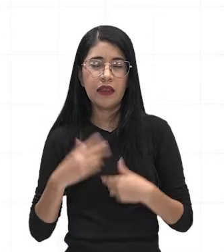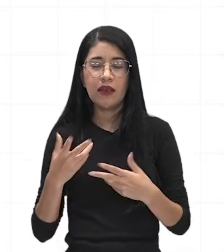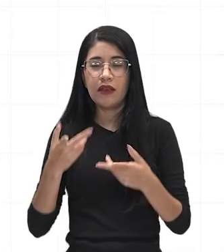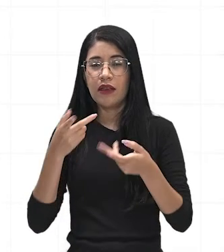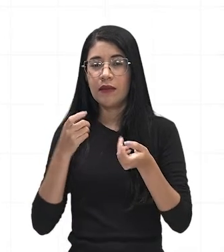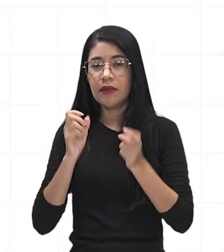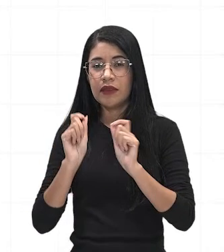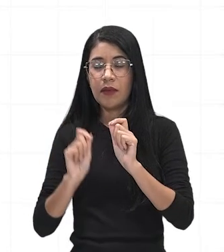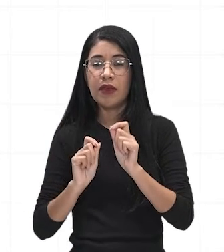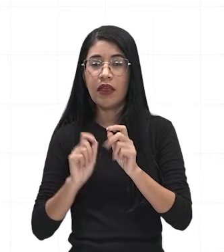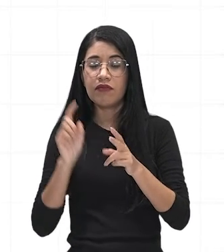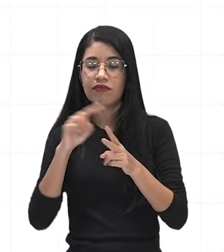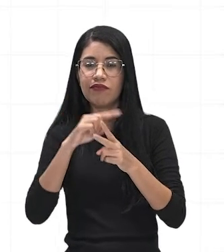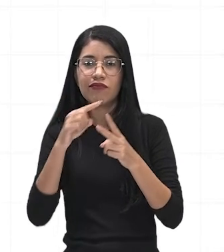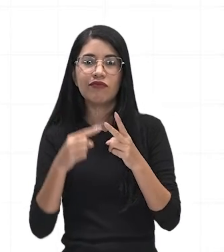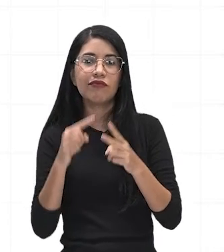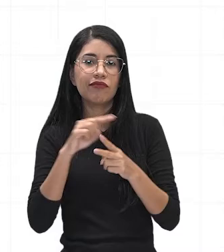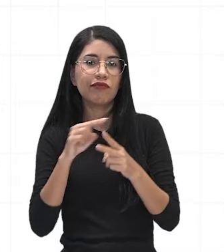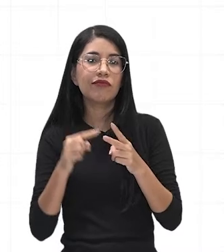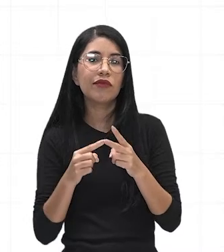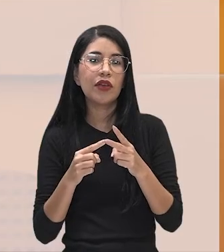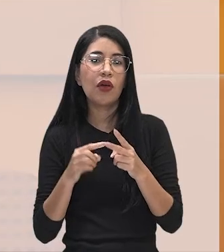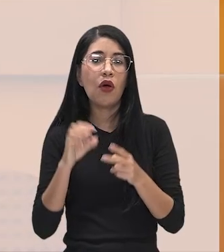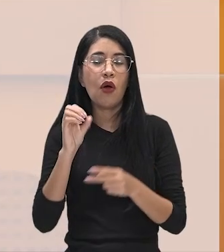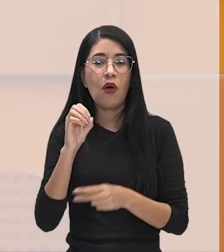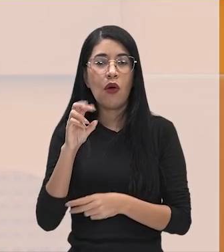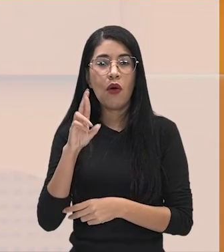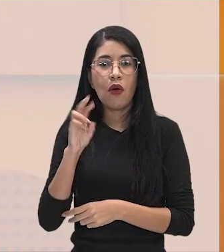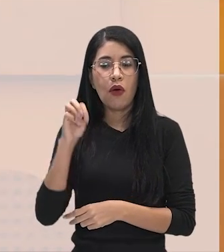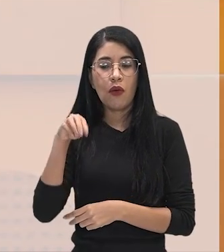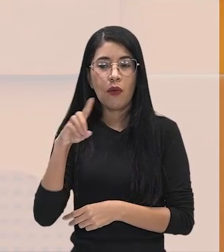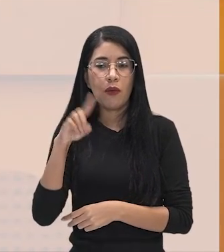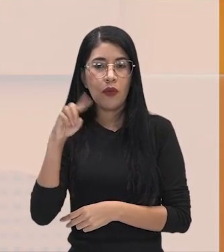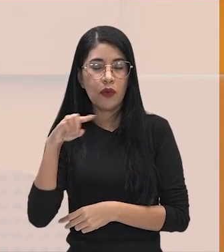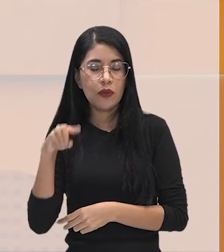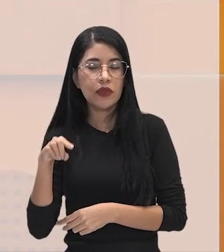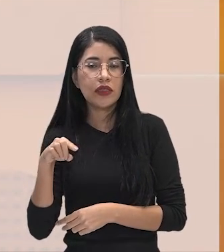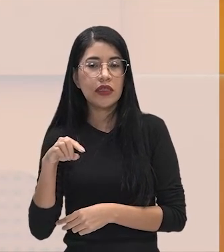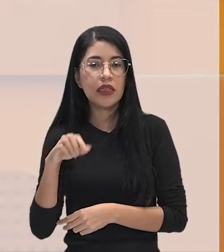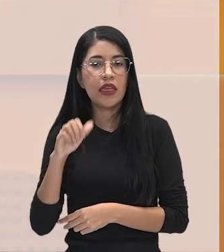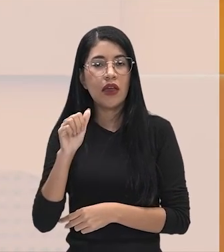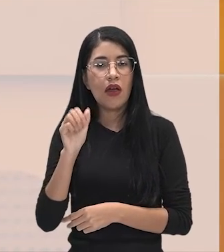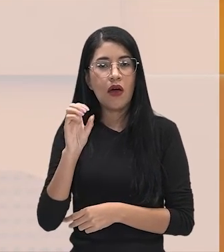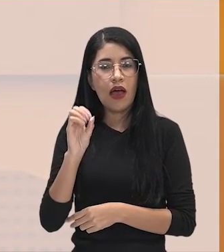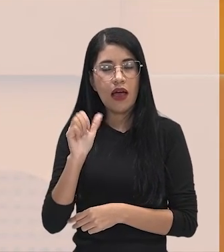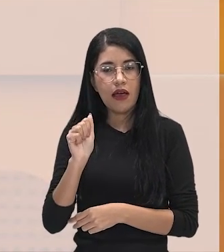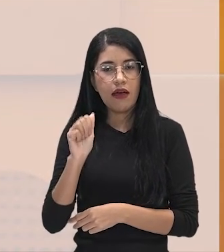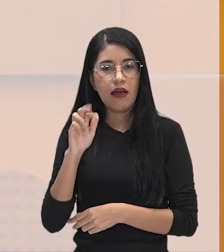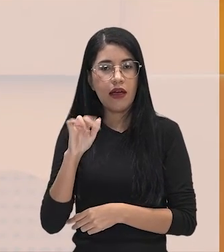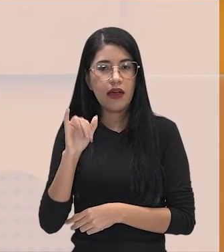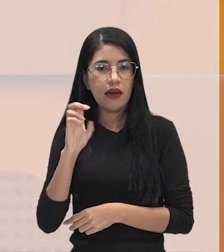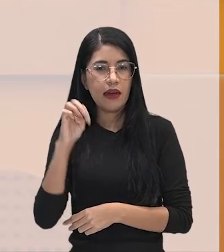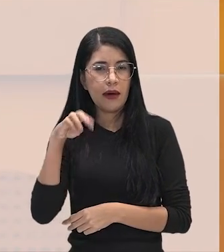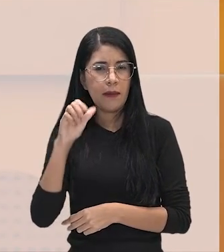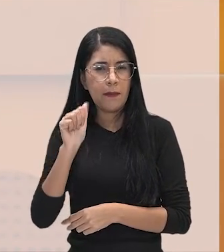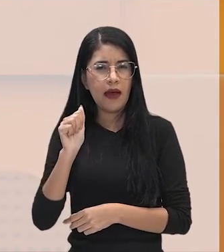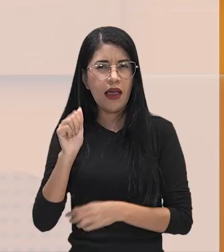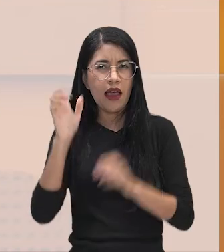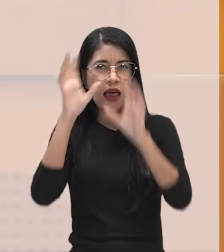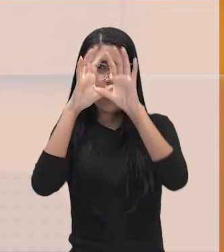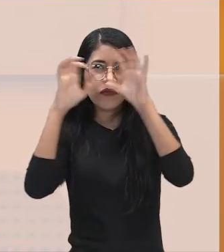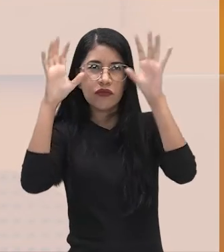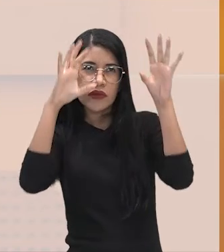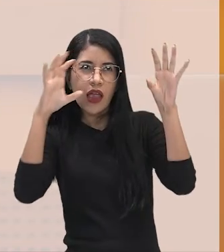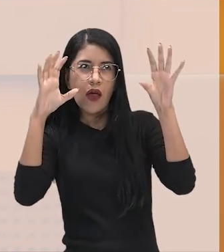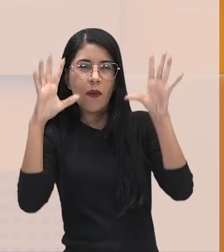aí a dualidade. Hormuz e Arimã é o céu, né? Juntamente, então, ali com as trevas. Tá vendo, então,